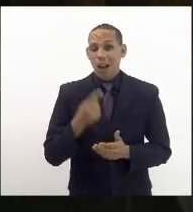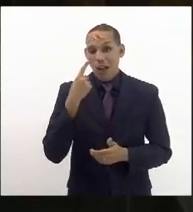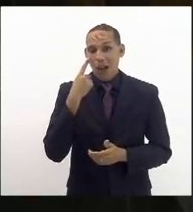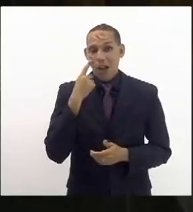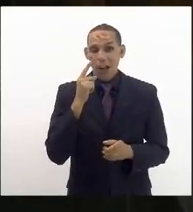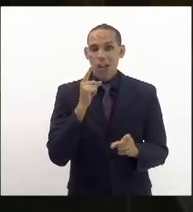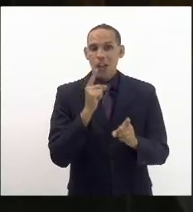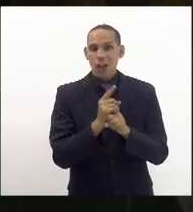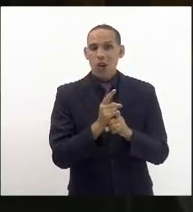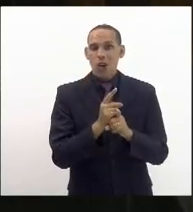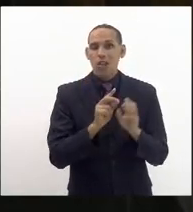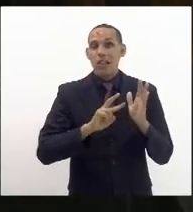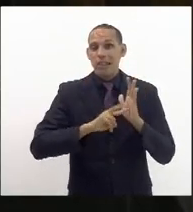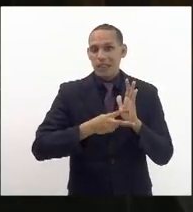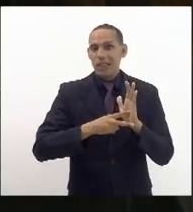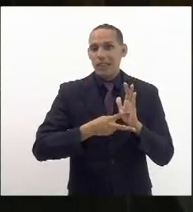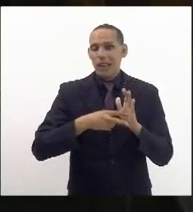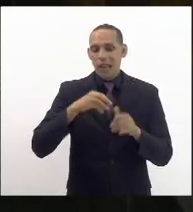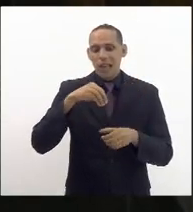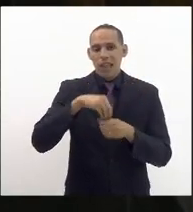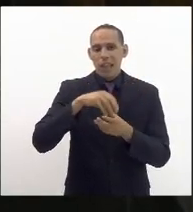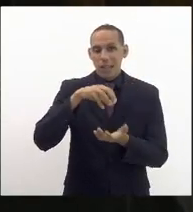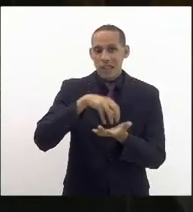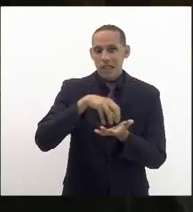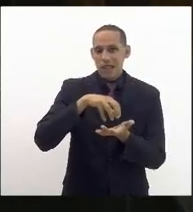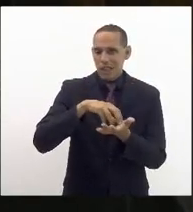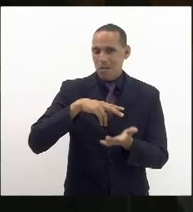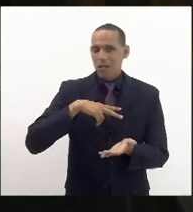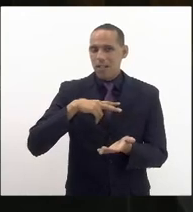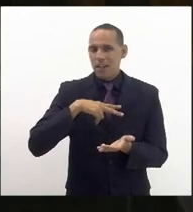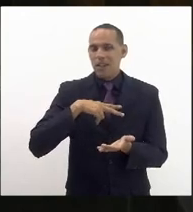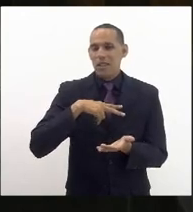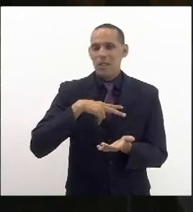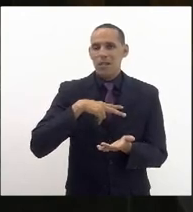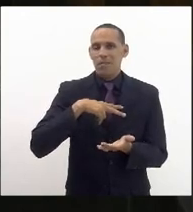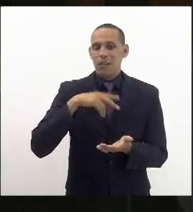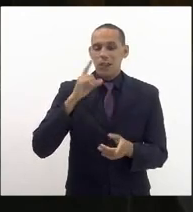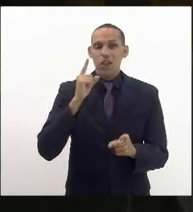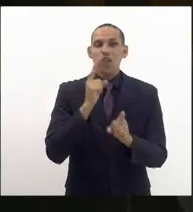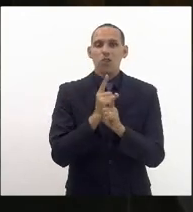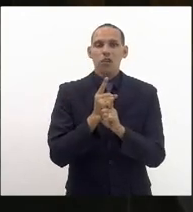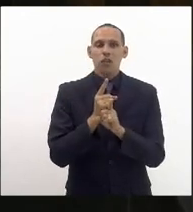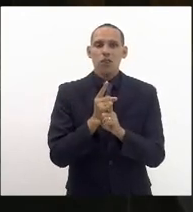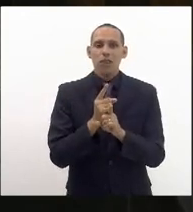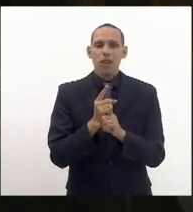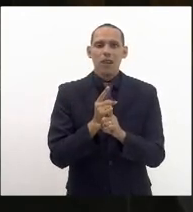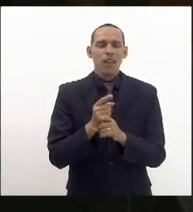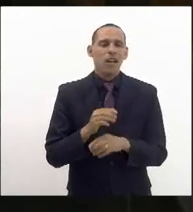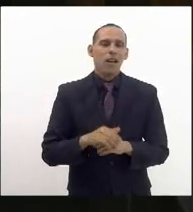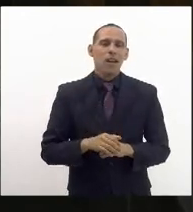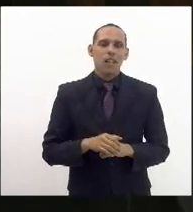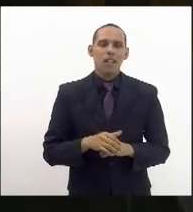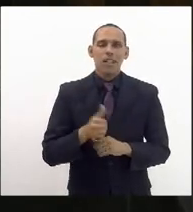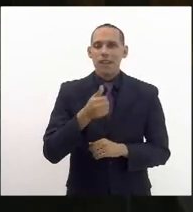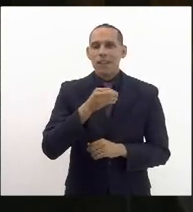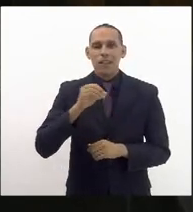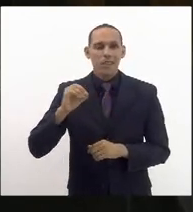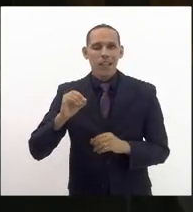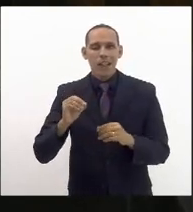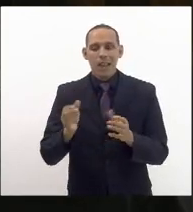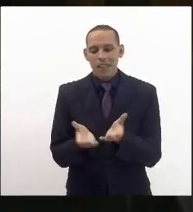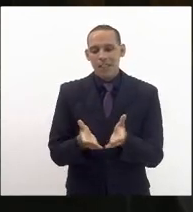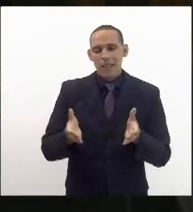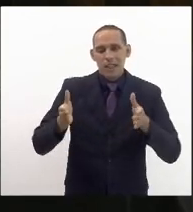na sede de um sindicato particular, encontramos centenas e centenas de cestas